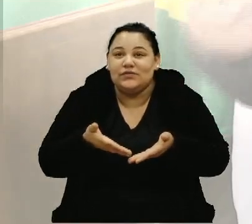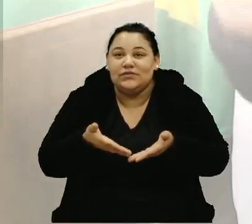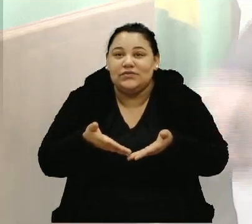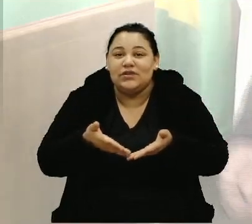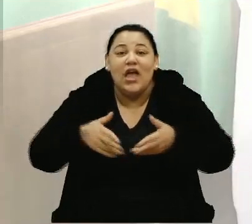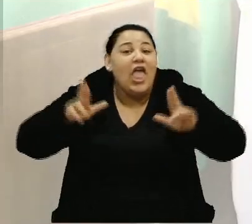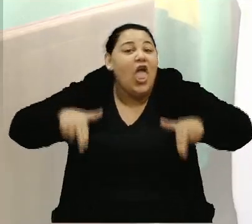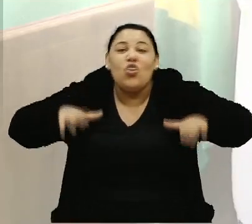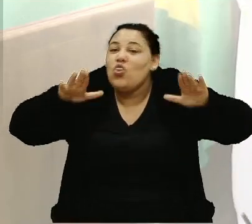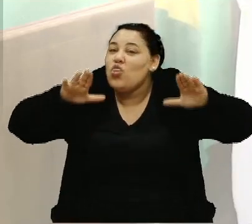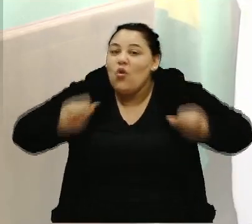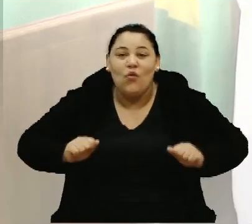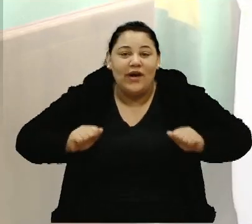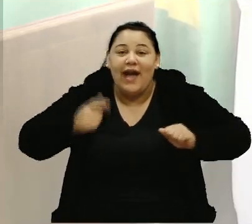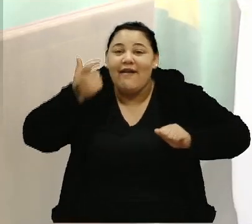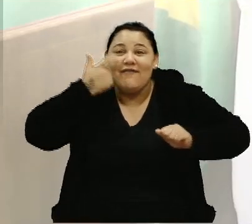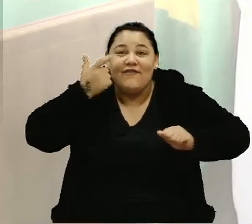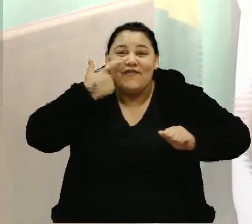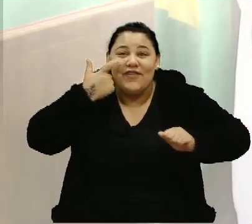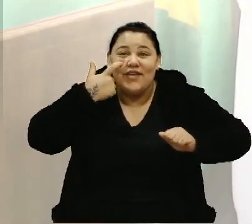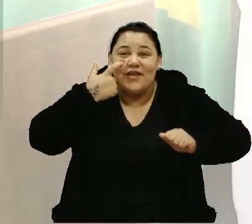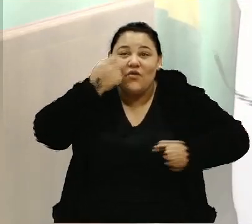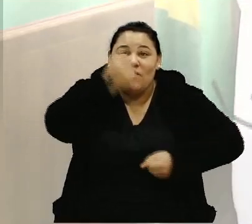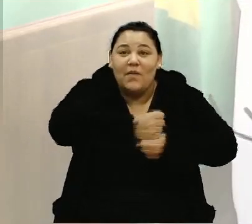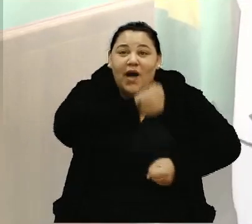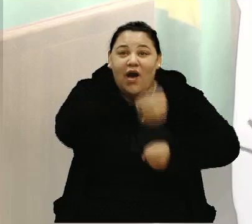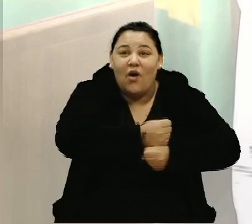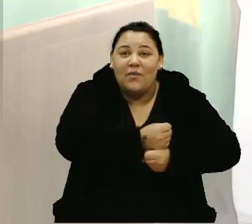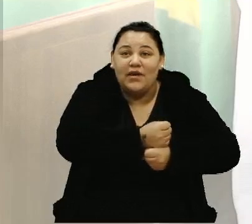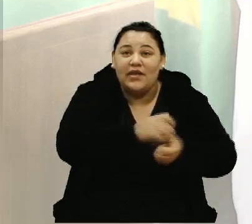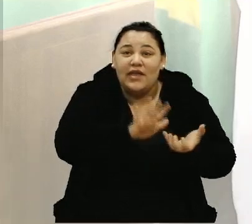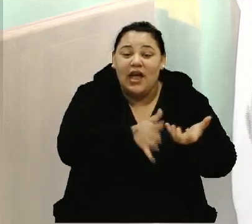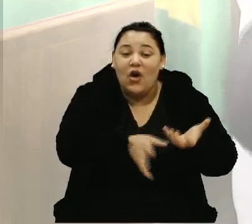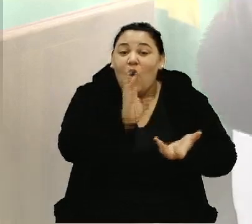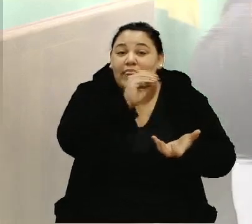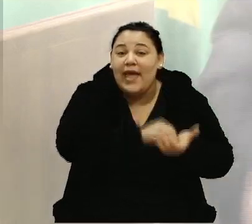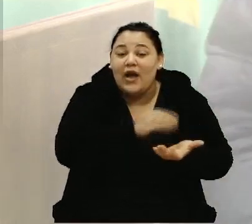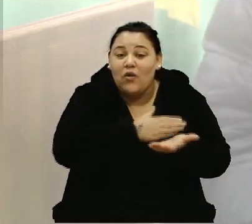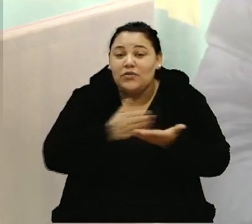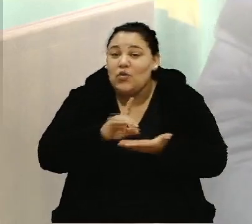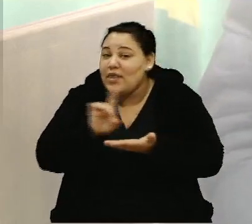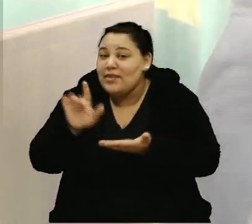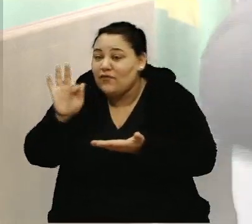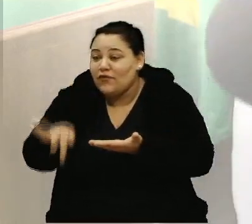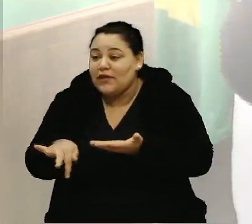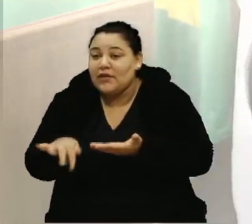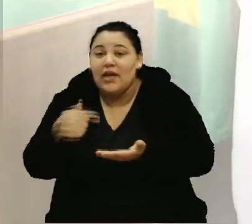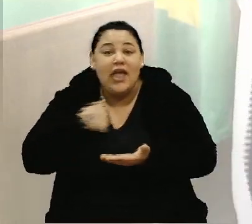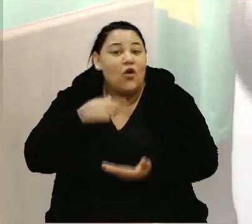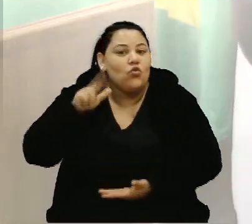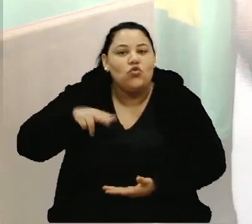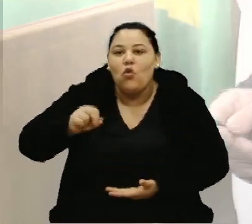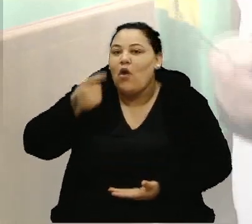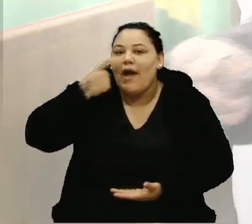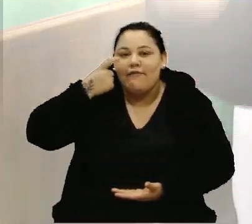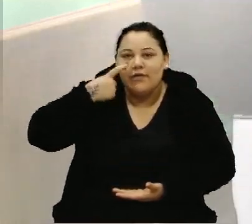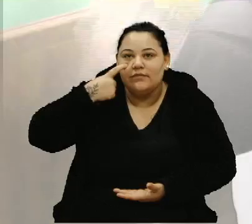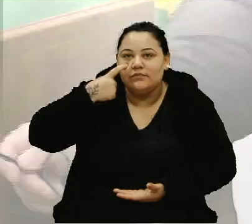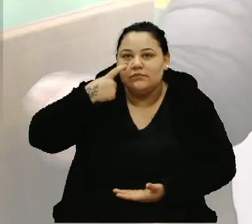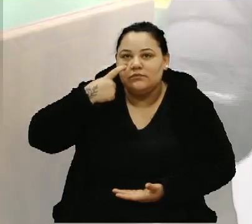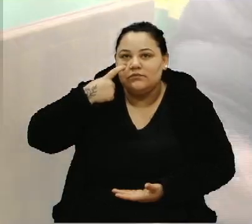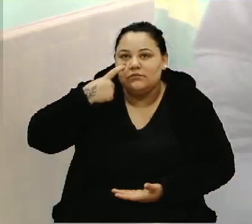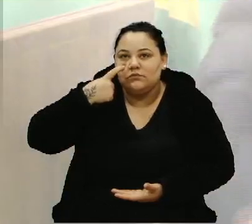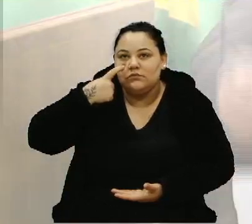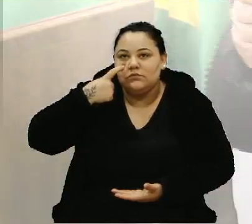nunca vi uma obra que a Codeca começou e não terminou. Eu até hoje nunca vi uma obra que a Codeca começou e